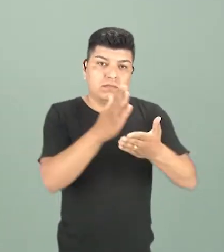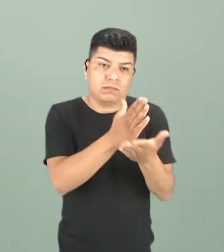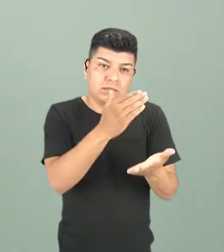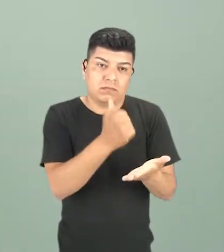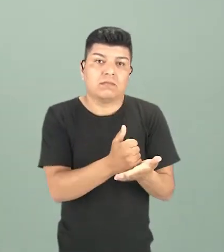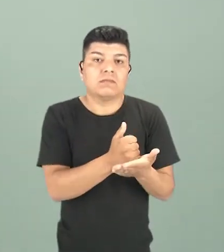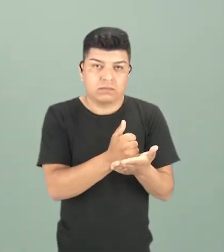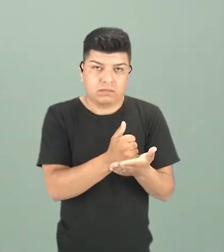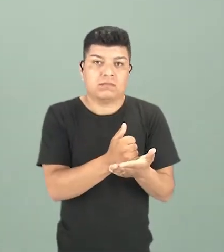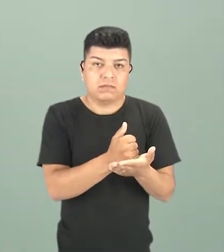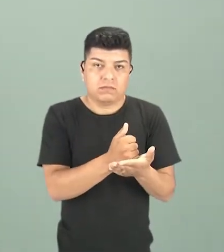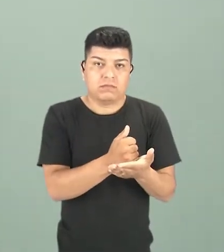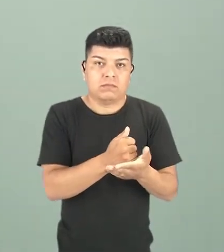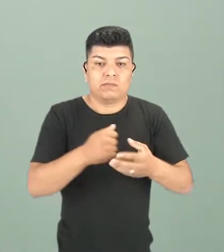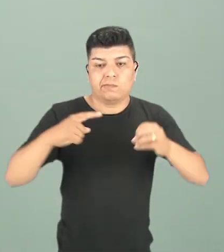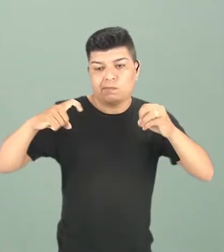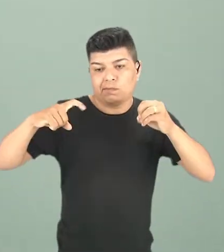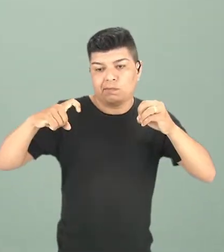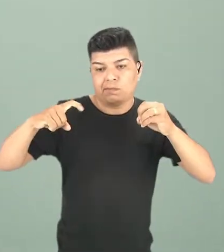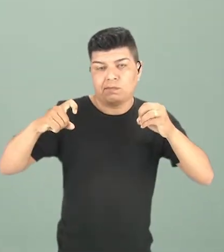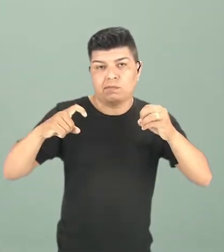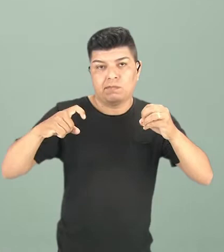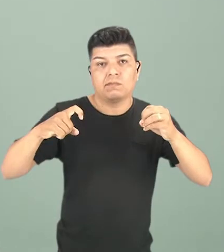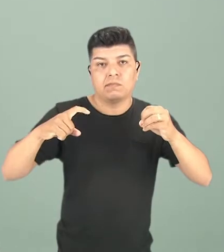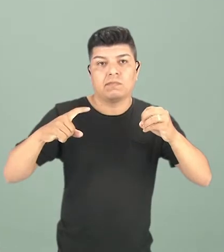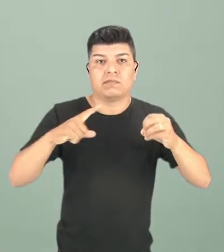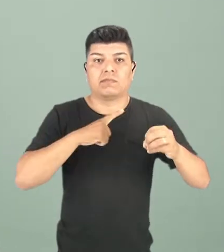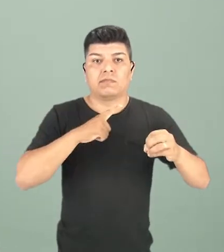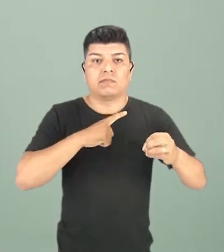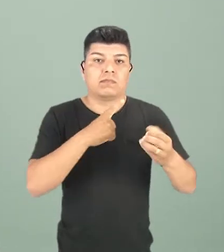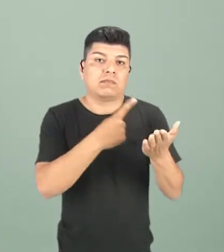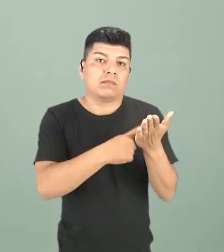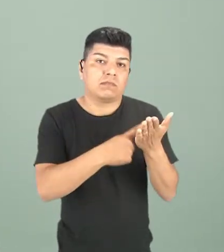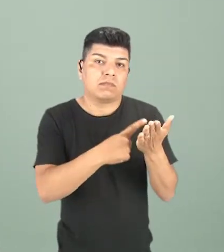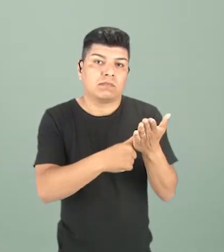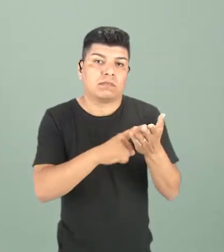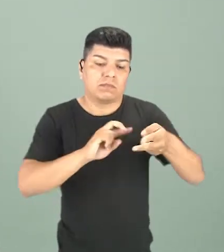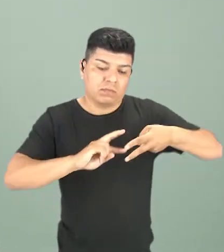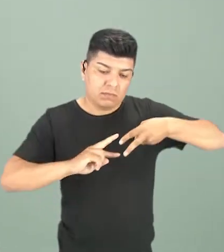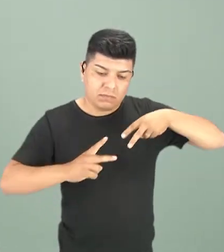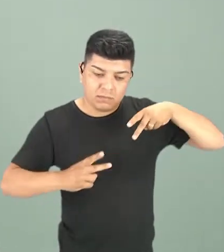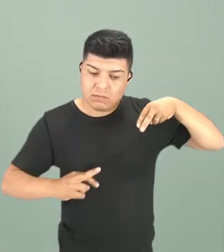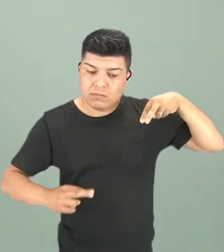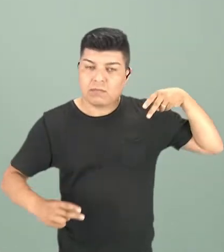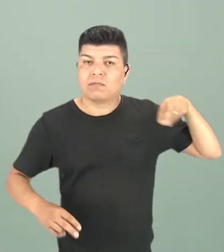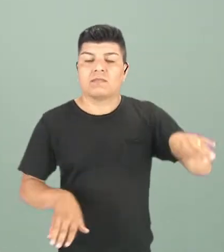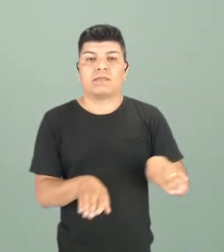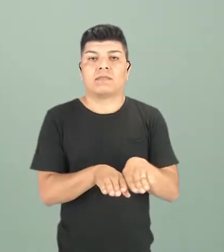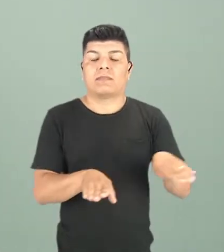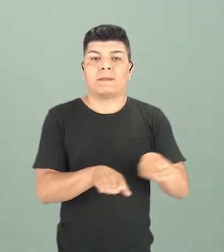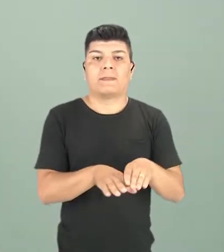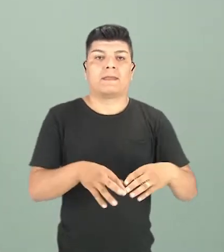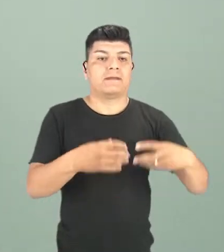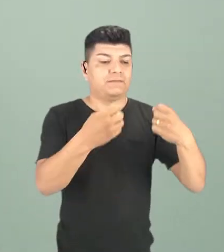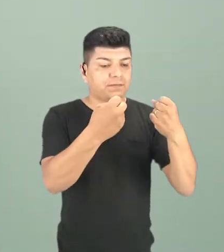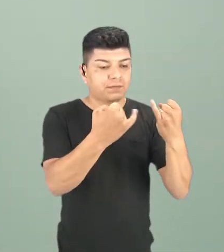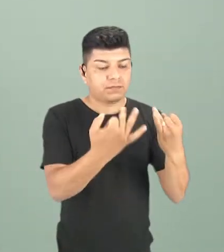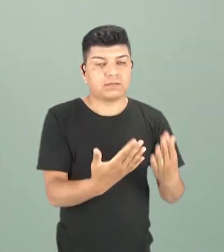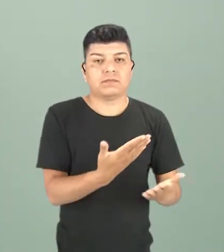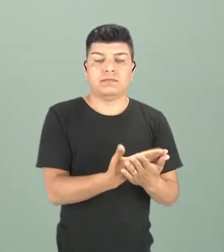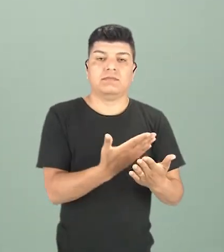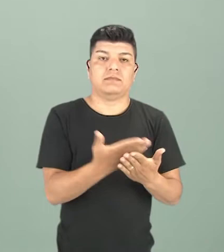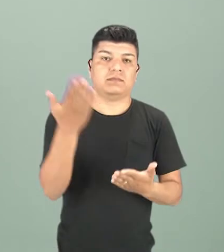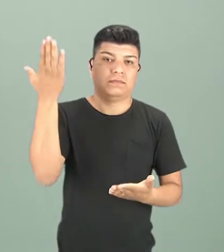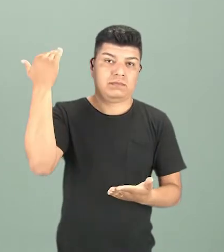combinação genética, tá? Como eu disse também nas aulas anteriores, de forma didática, a gente estuda,